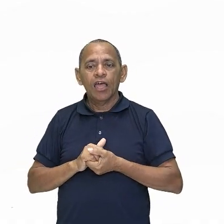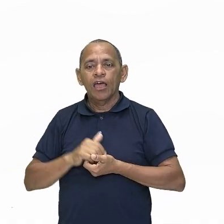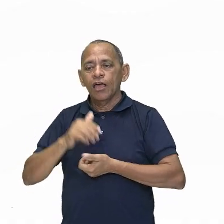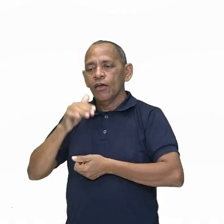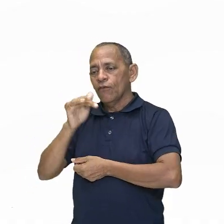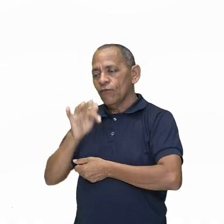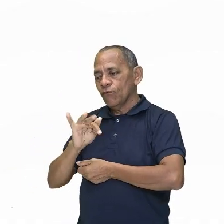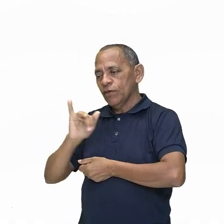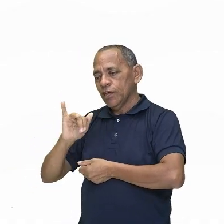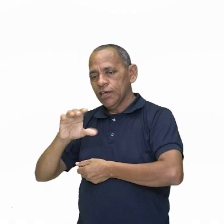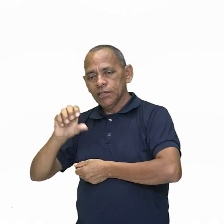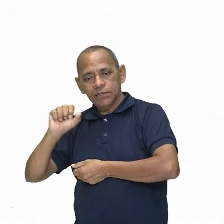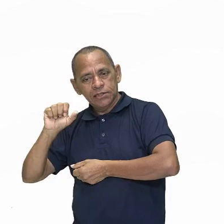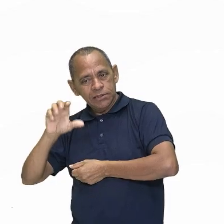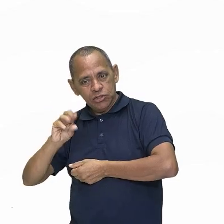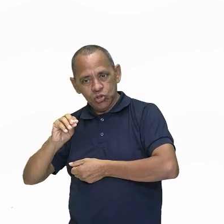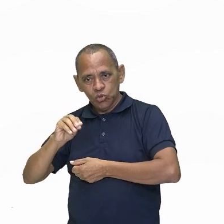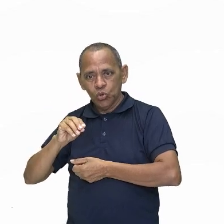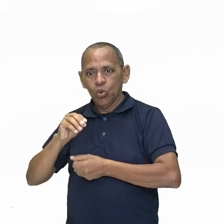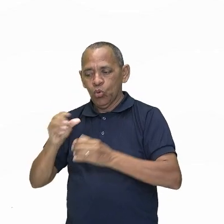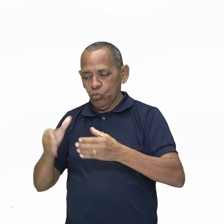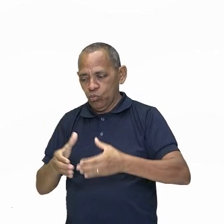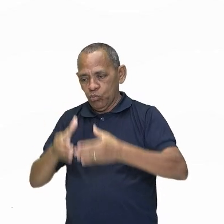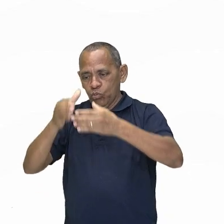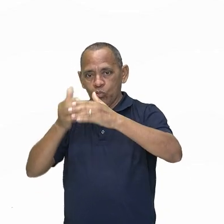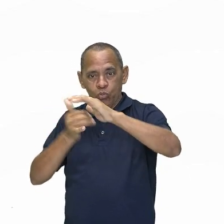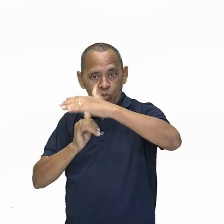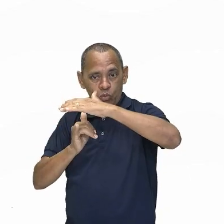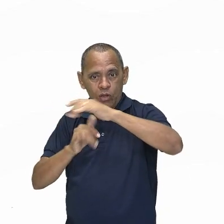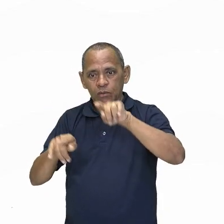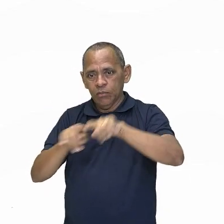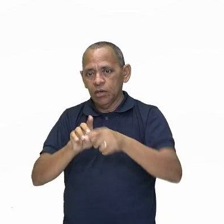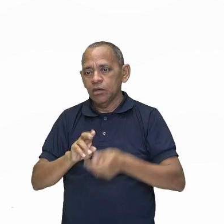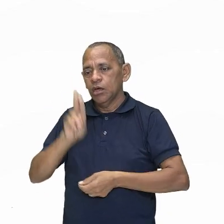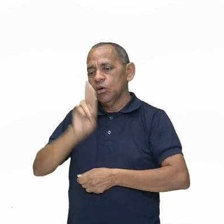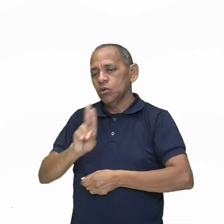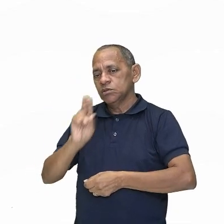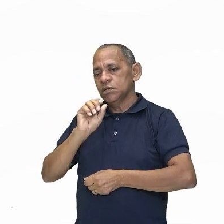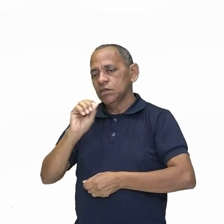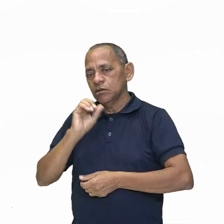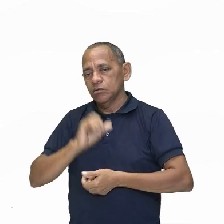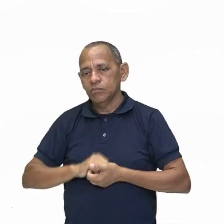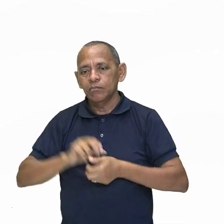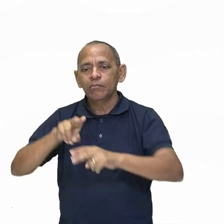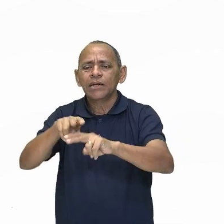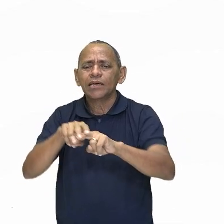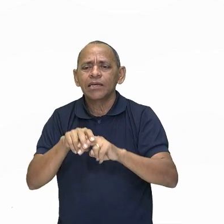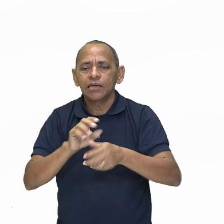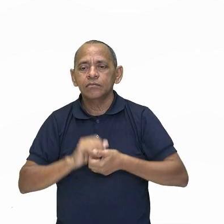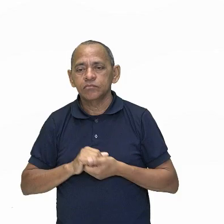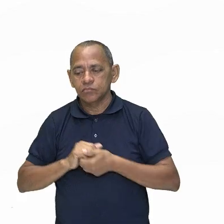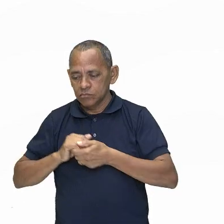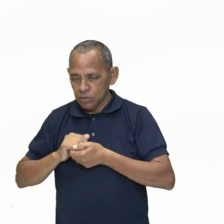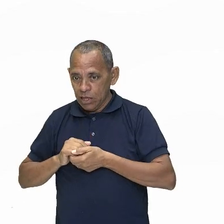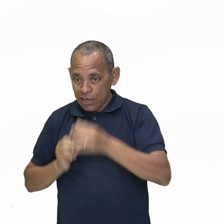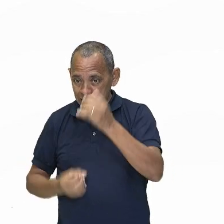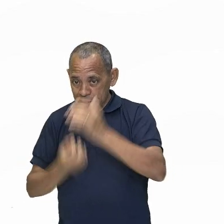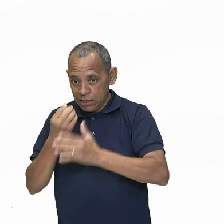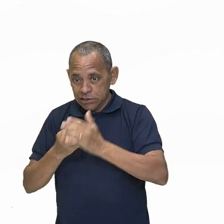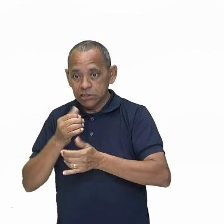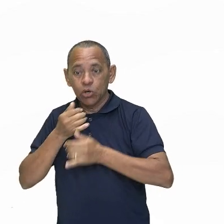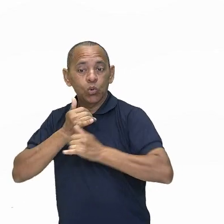nuclear. Então, a fissão nuclear, ela é utilizada para a geração de energia